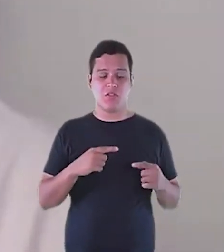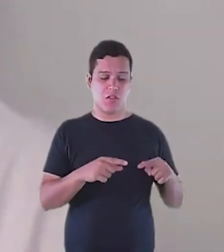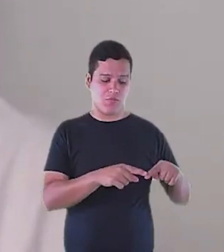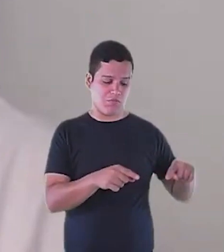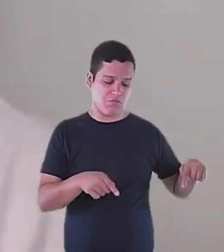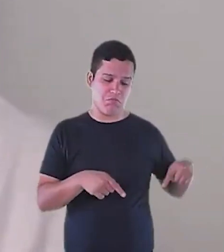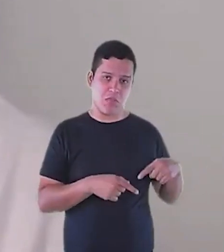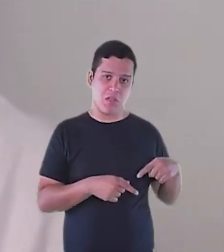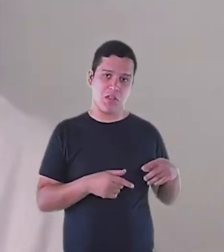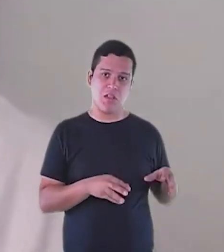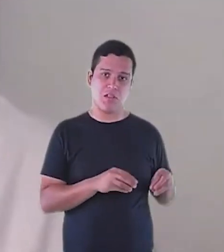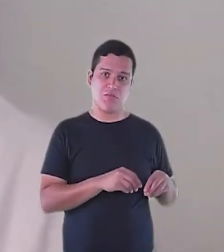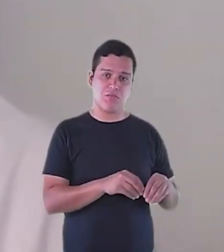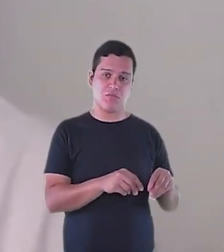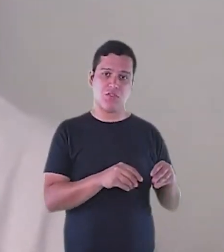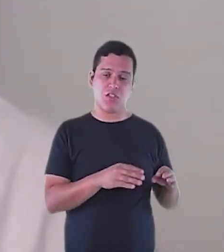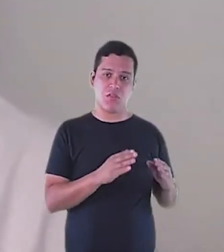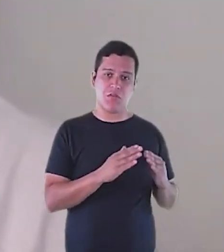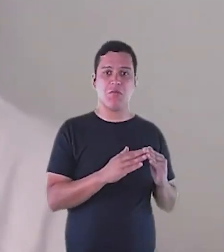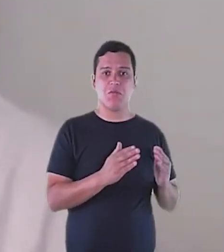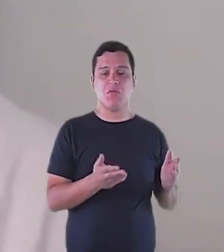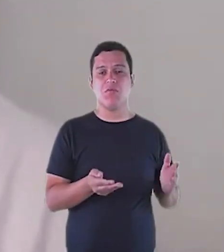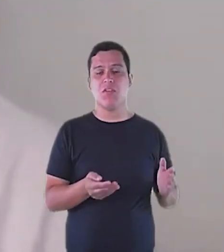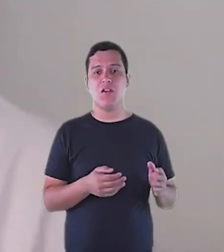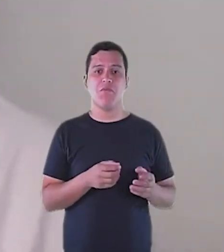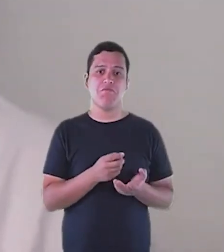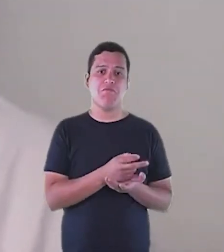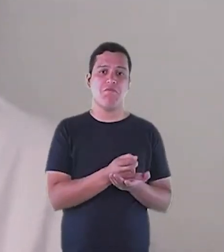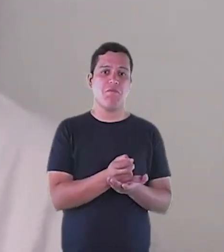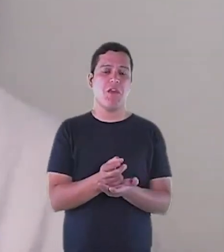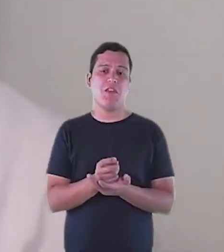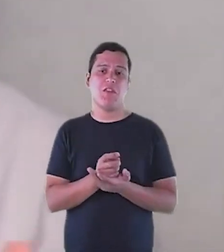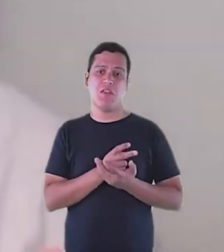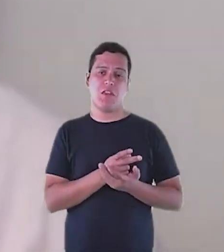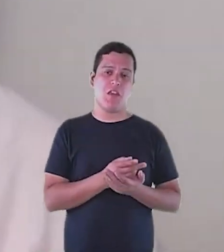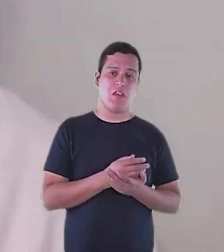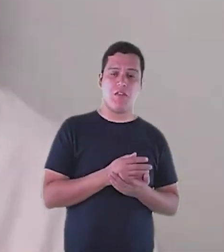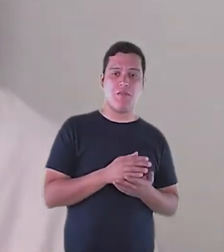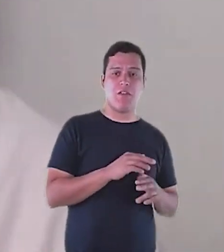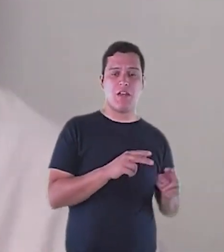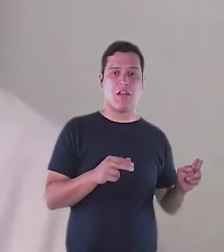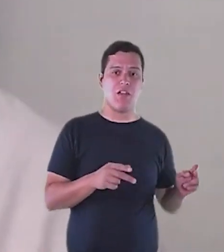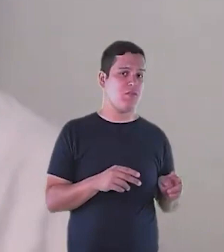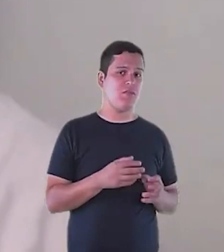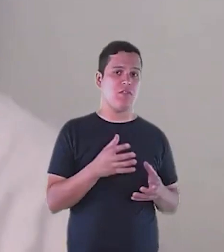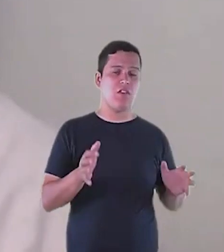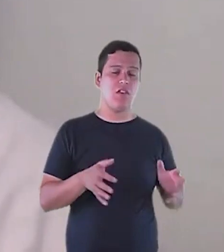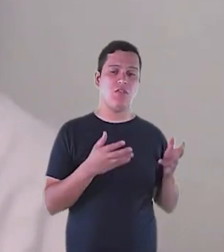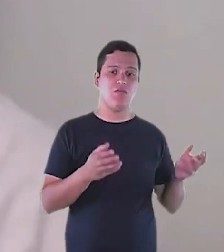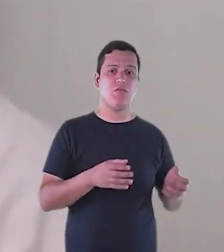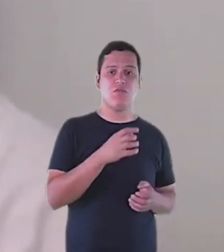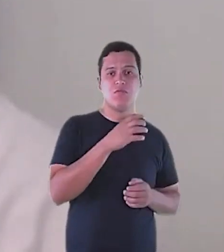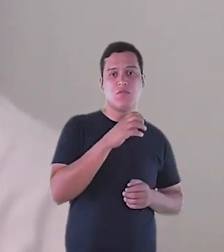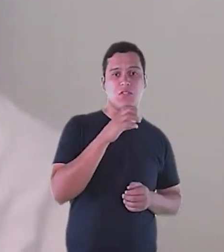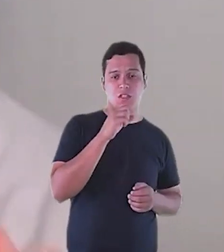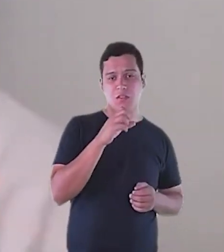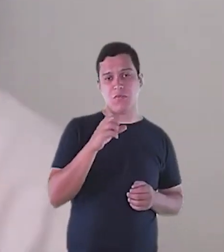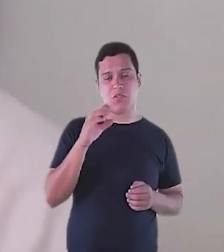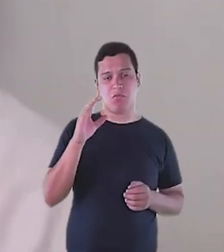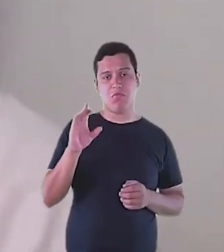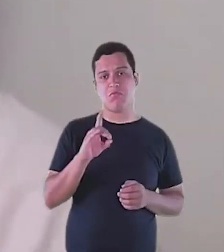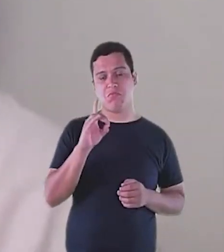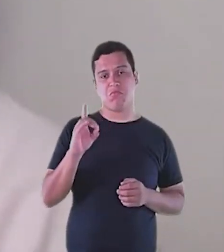da senzala, vender o excedente na feira no fim de semana e com isso acumular um pecúlio para comprar a sua própria alforria,